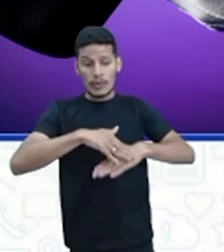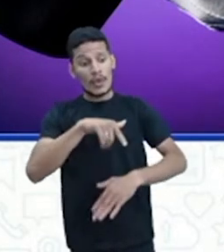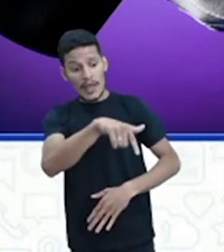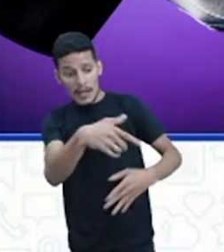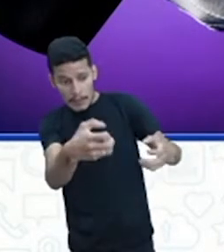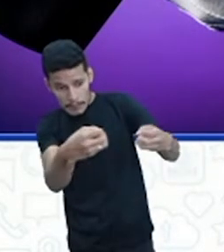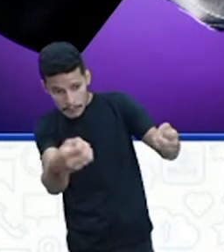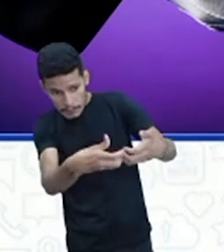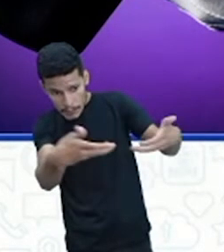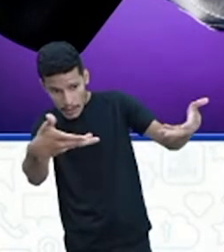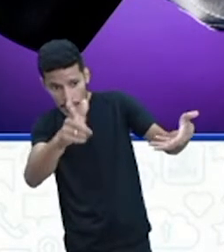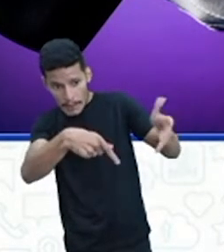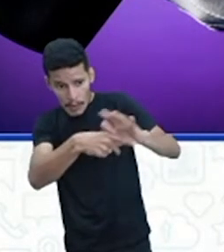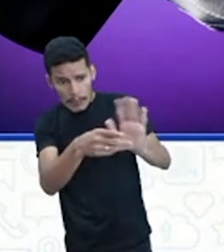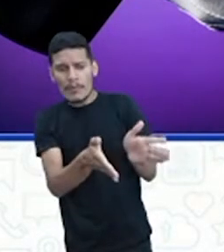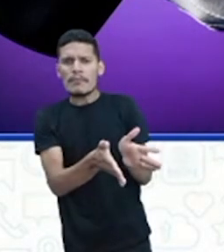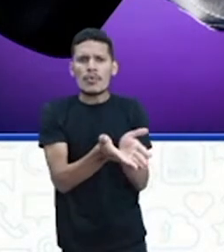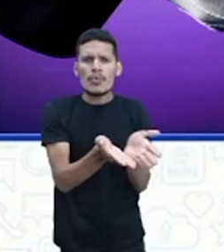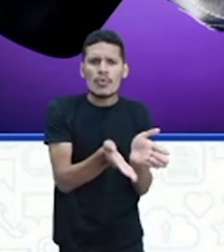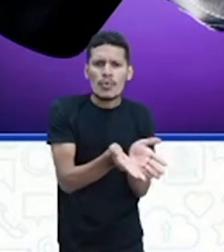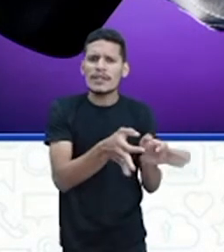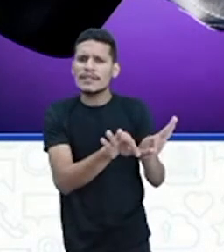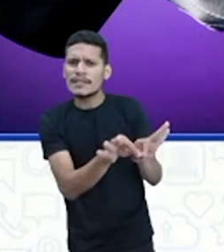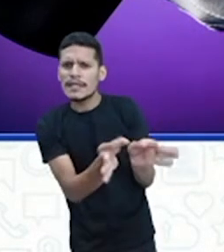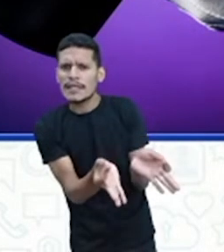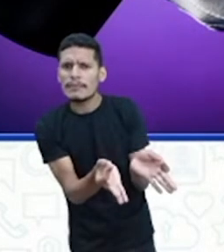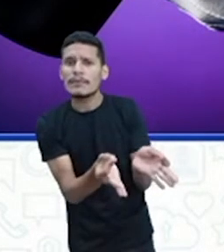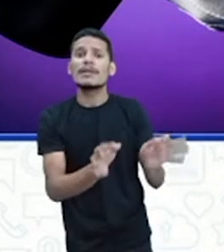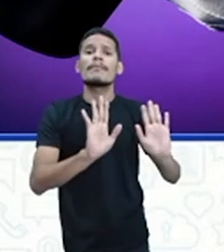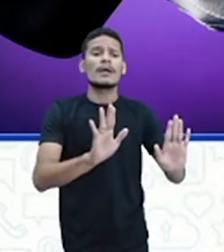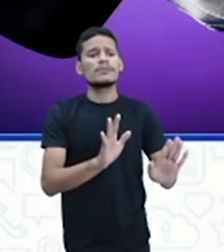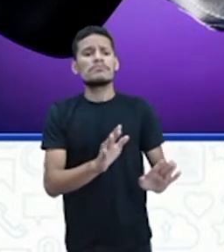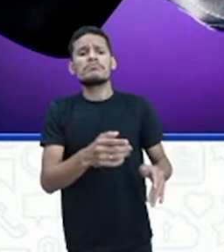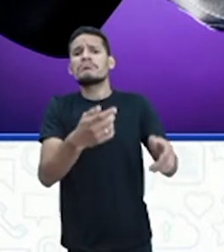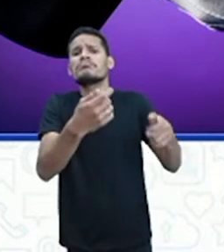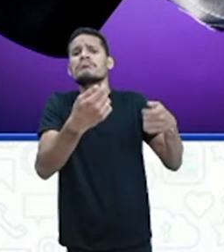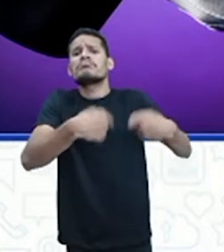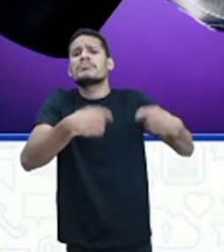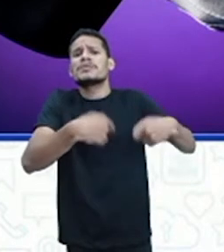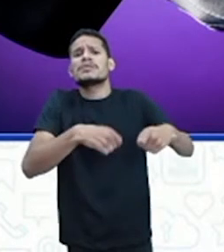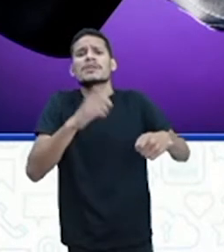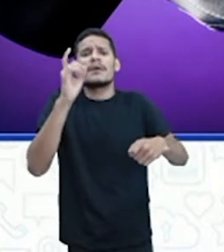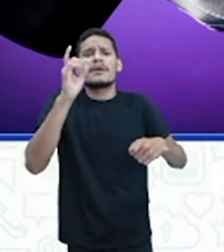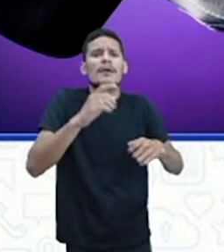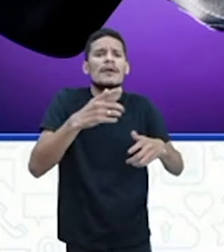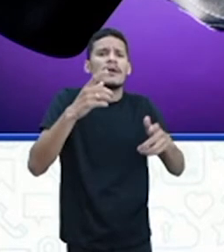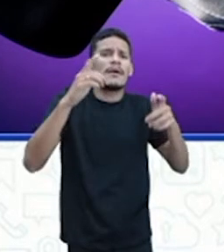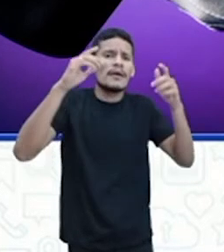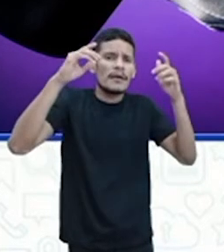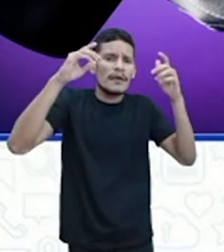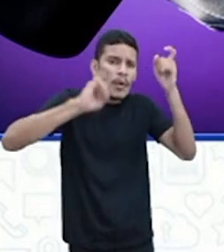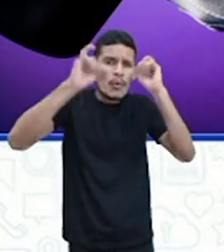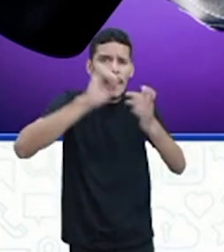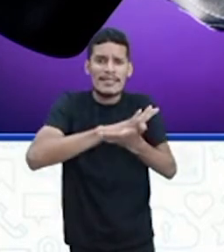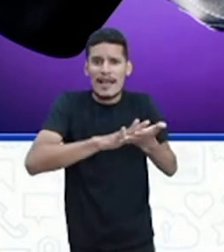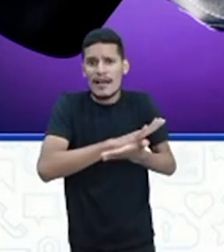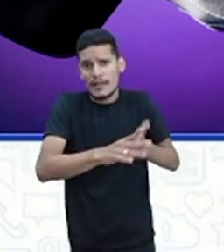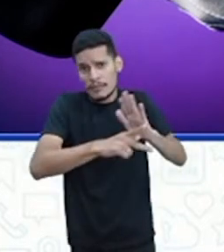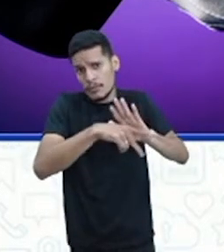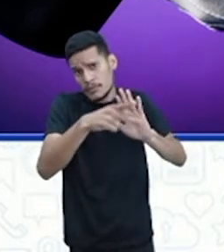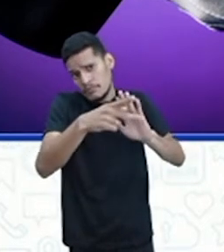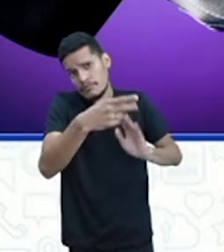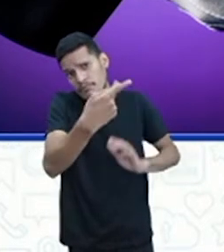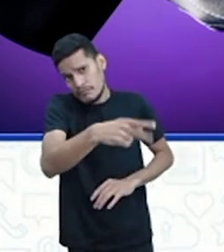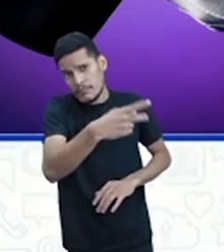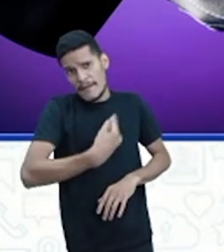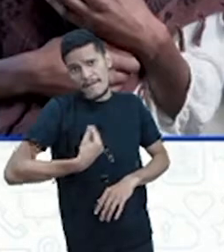costuma ser de origem muito humilde, mas pouco se preocupa com a própria condição. O único objetivo da vida desse personagem é resolver os problemas